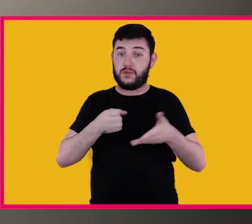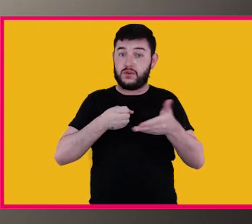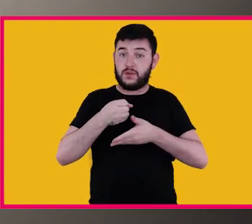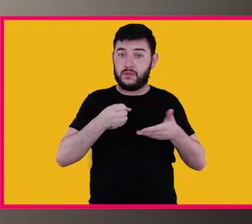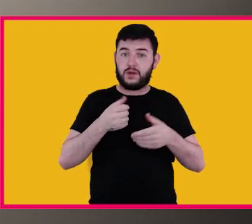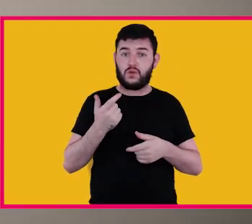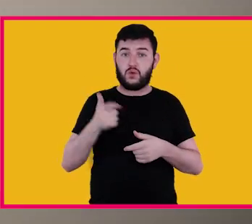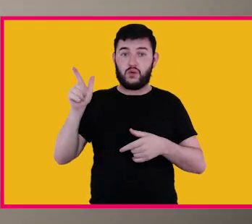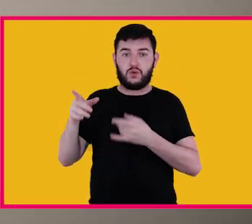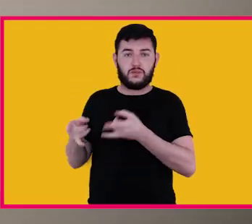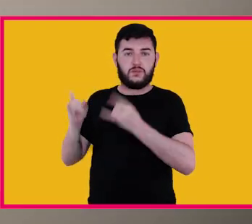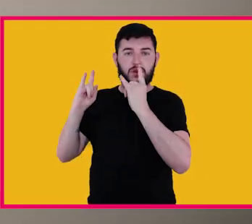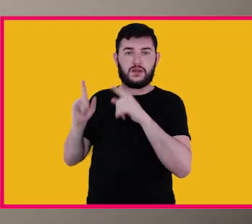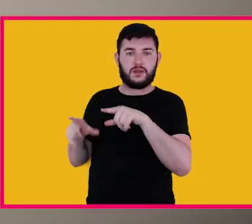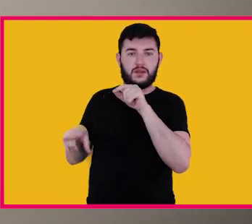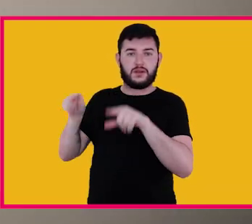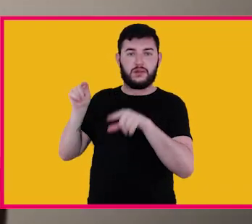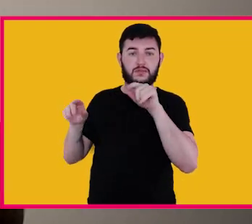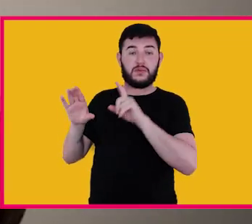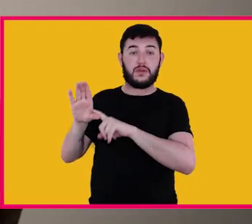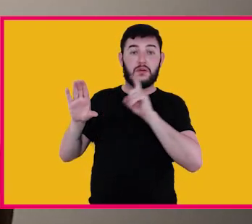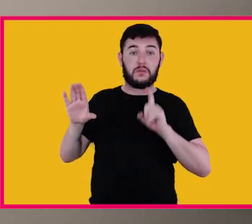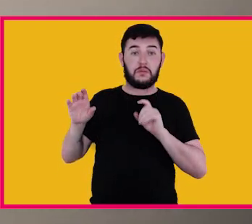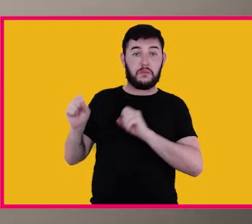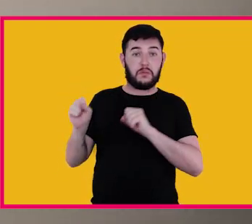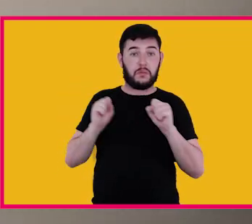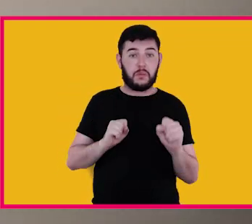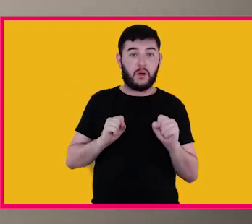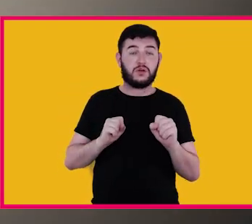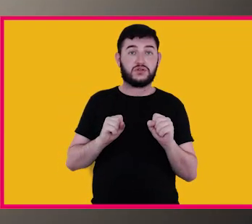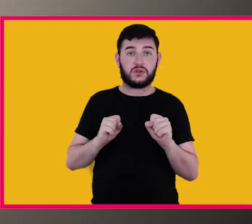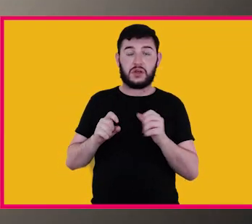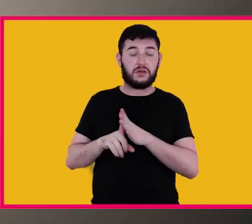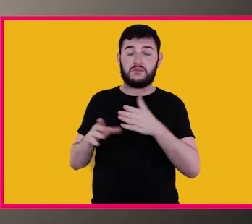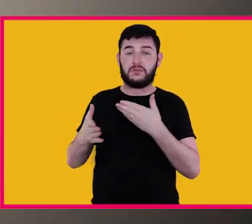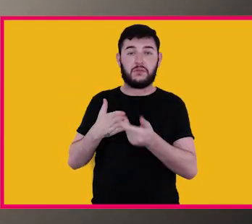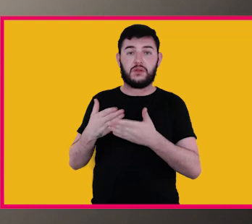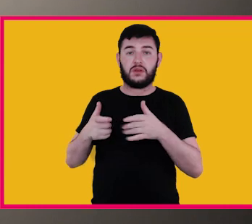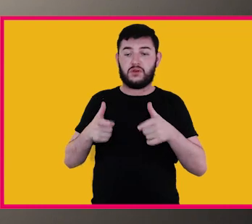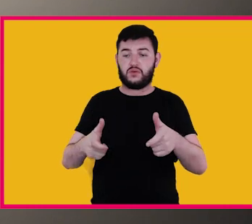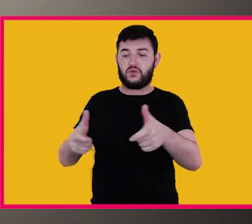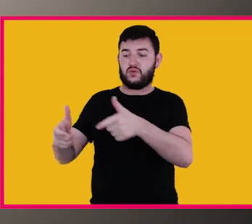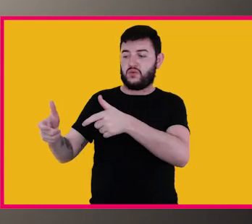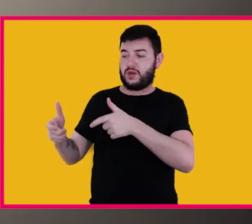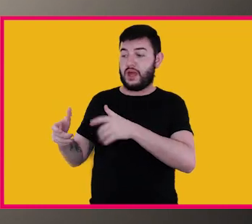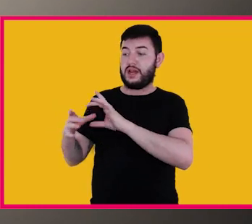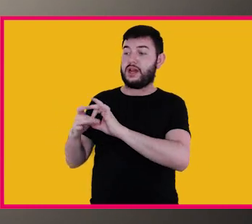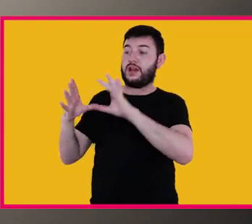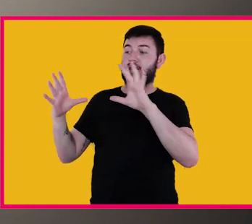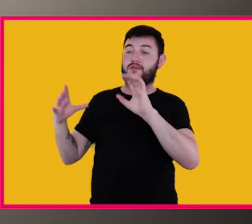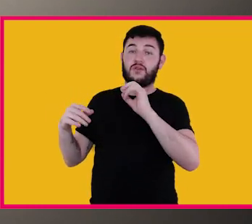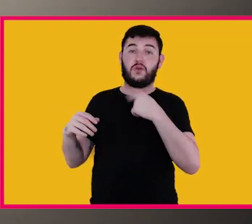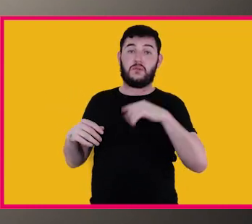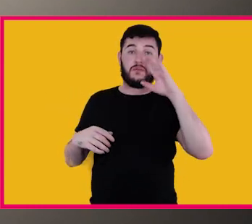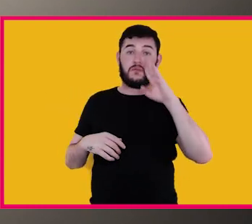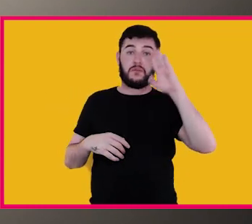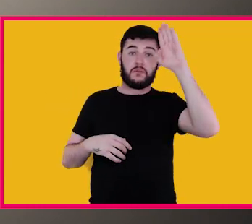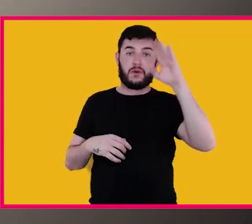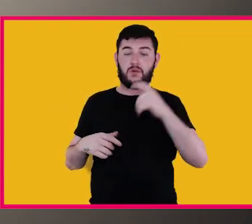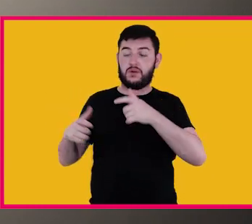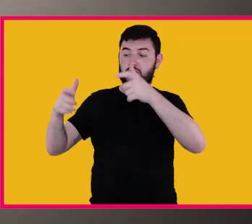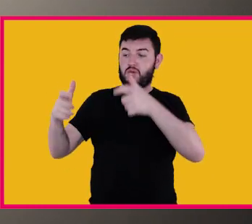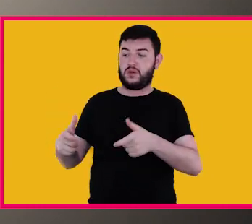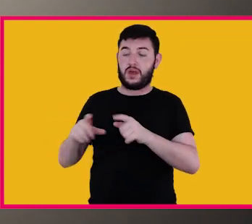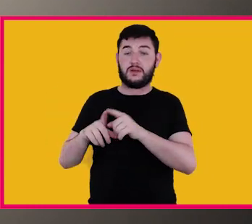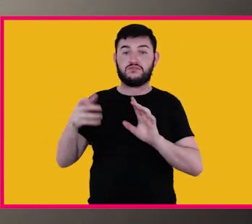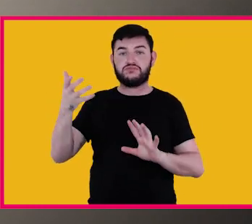independentes estruturalmente, e na teoria podem ser adicionados em qualquer posição no terreno, sendo inseridos livremente, principalmente em localidades onde a questão climática